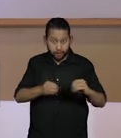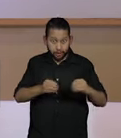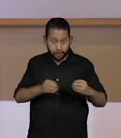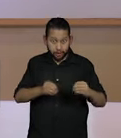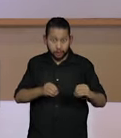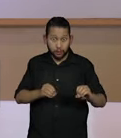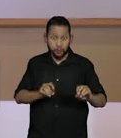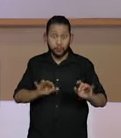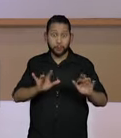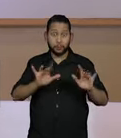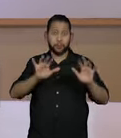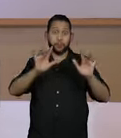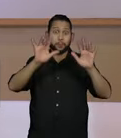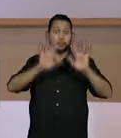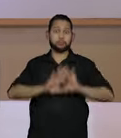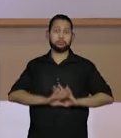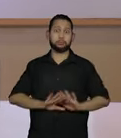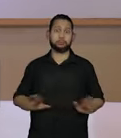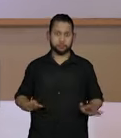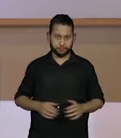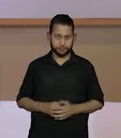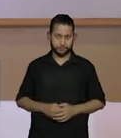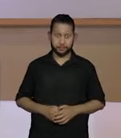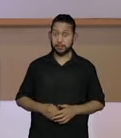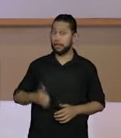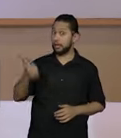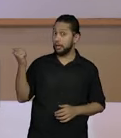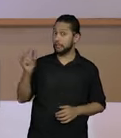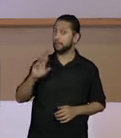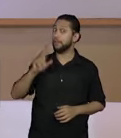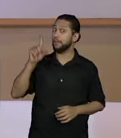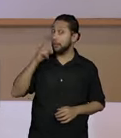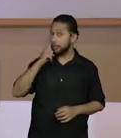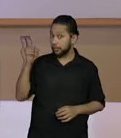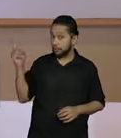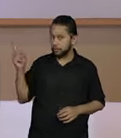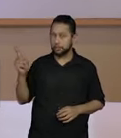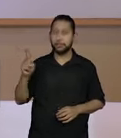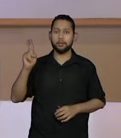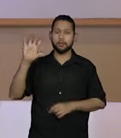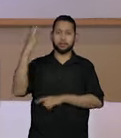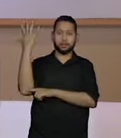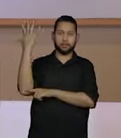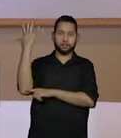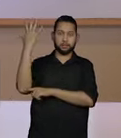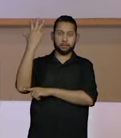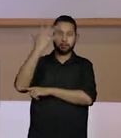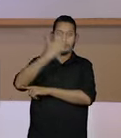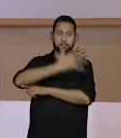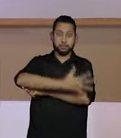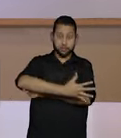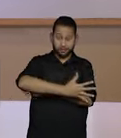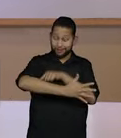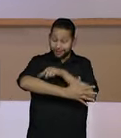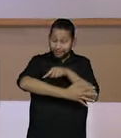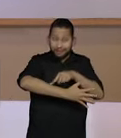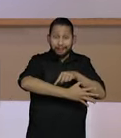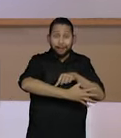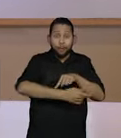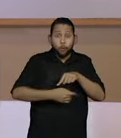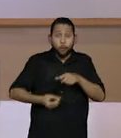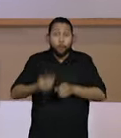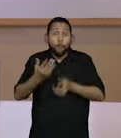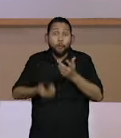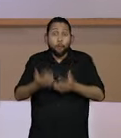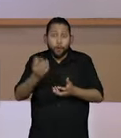a madeira se transformou em novas substâncias. Além disso, libera uma grande quantidade de energia. A gente